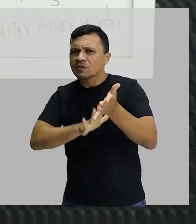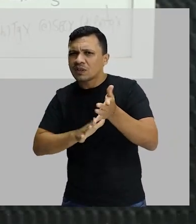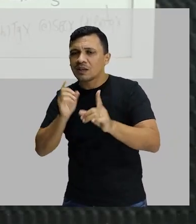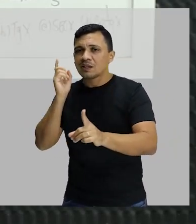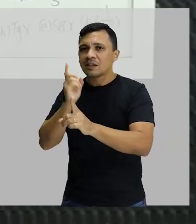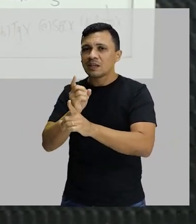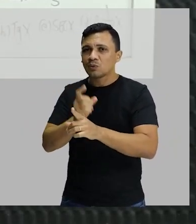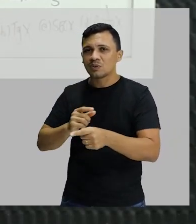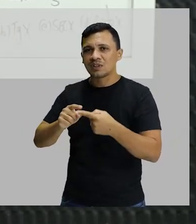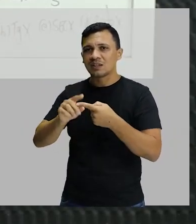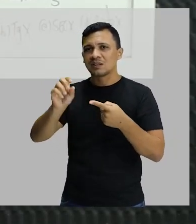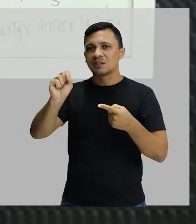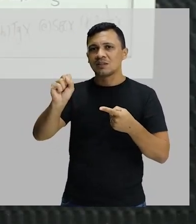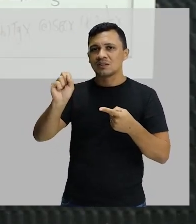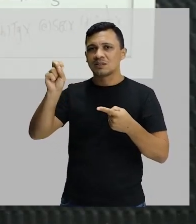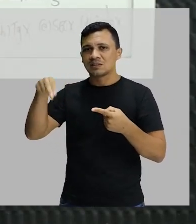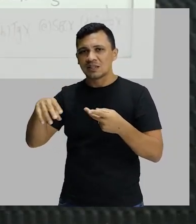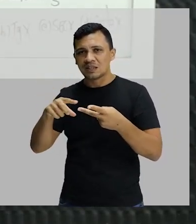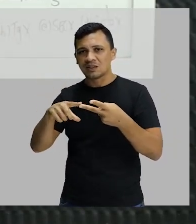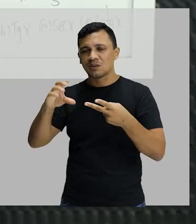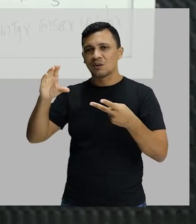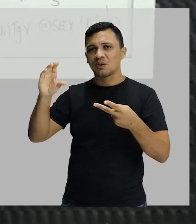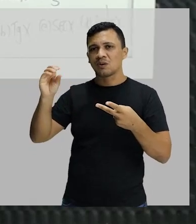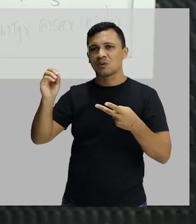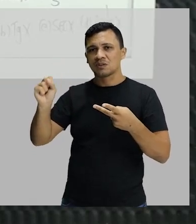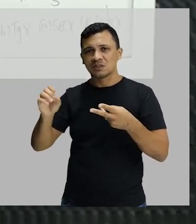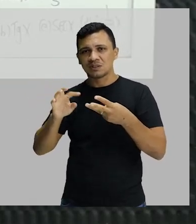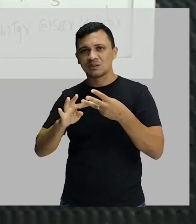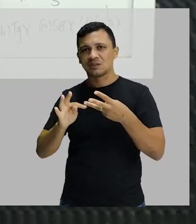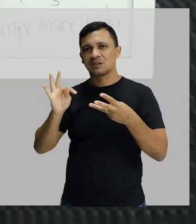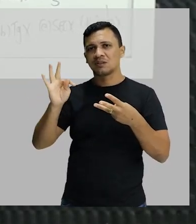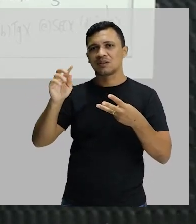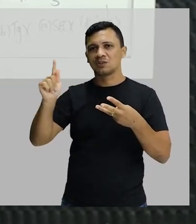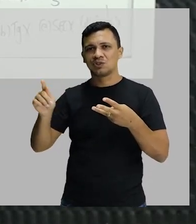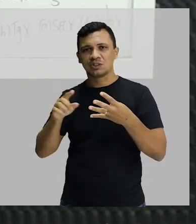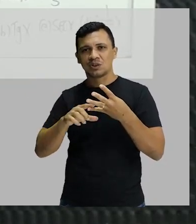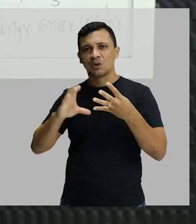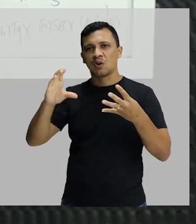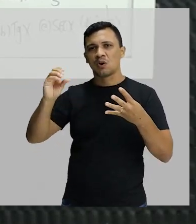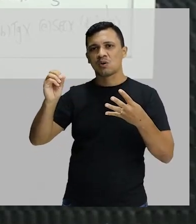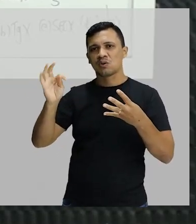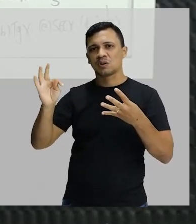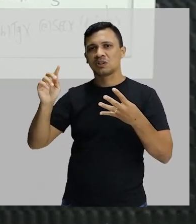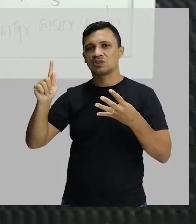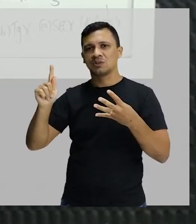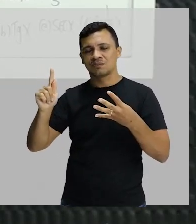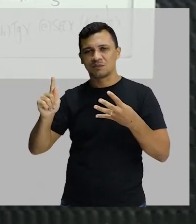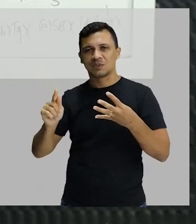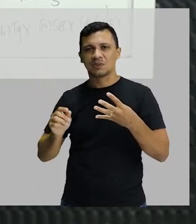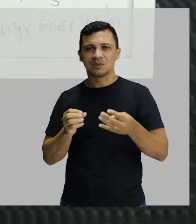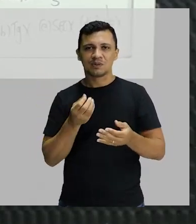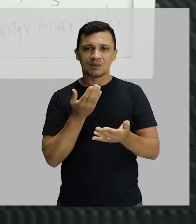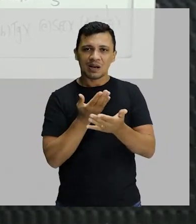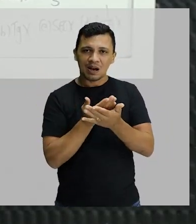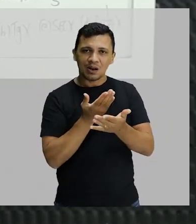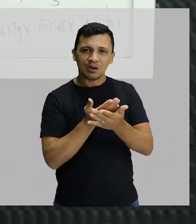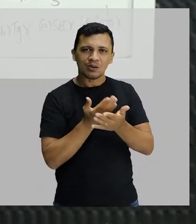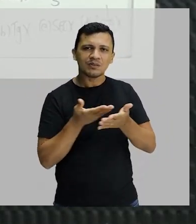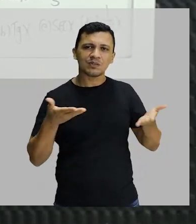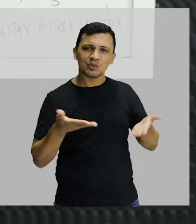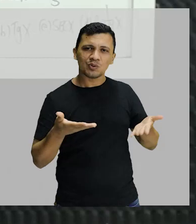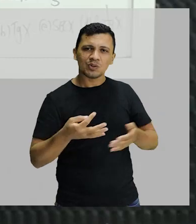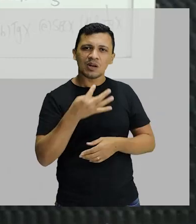seno, tangente, secante, cotangente desse arco. Beleza? Então, turminha, na aula de hoje nós